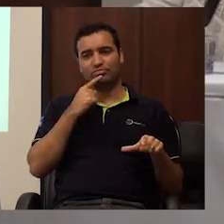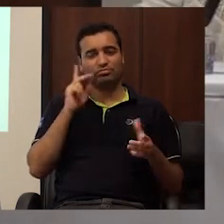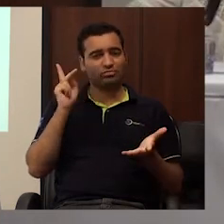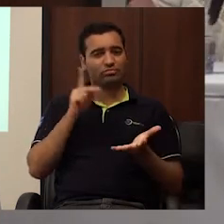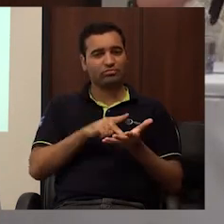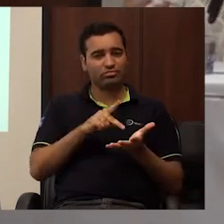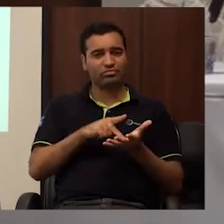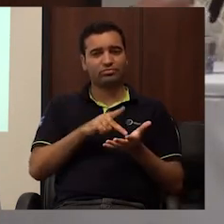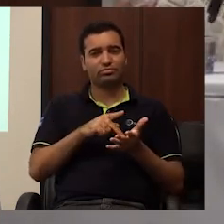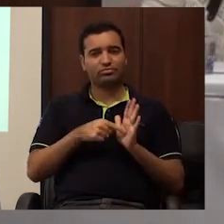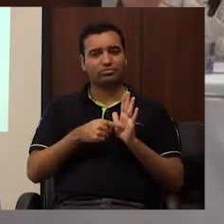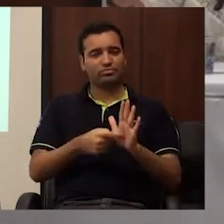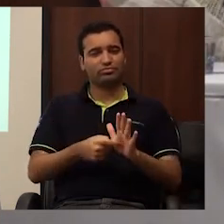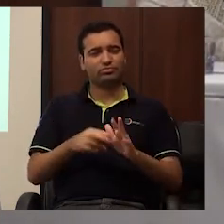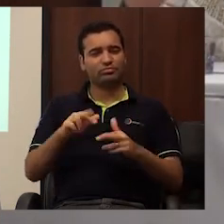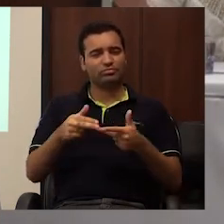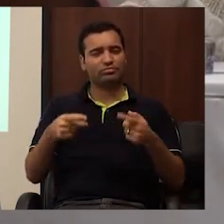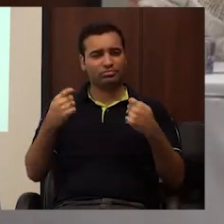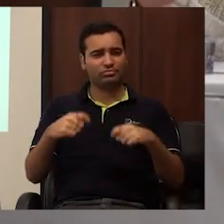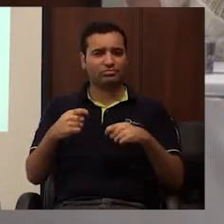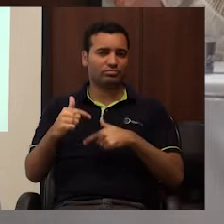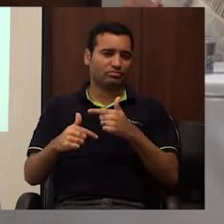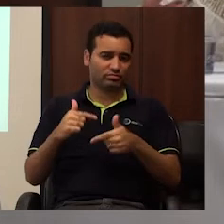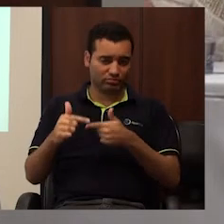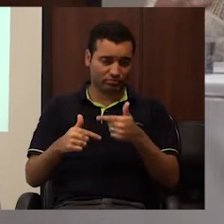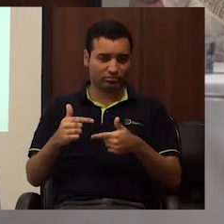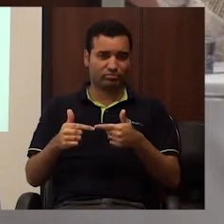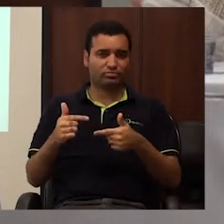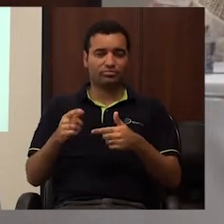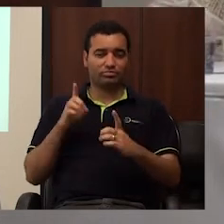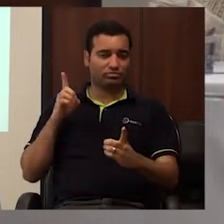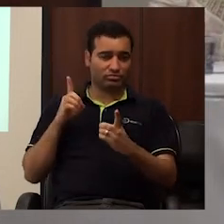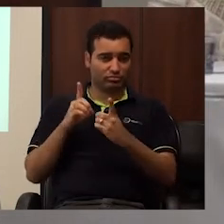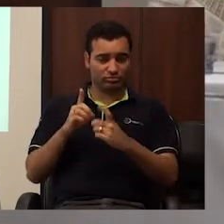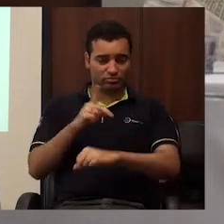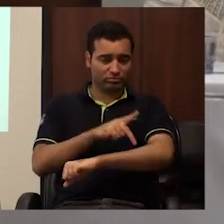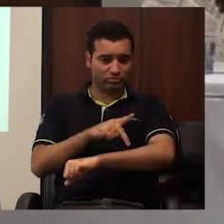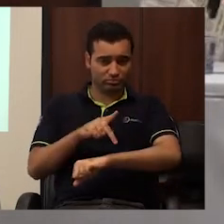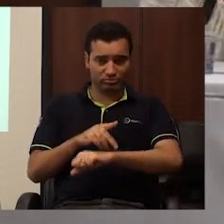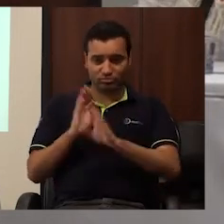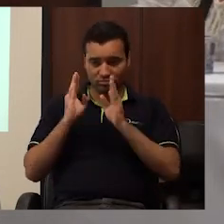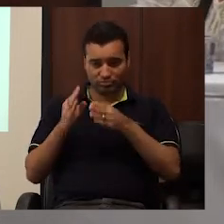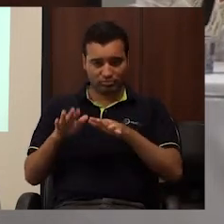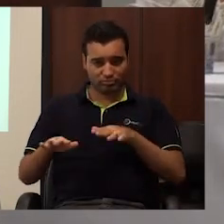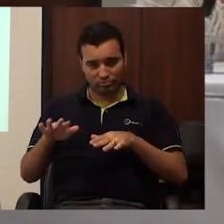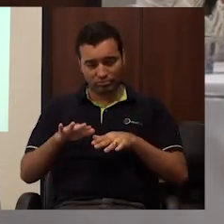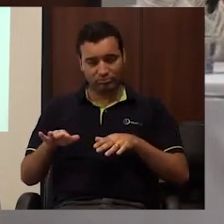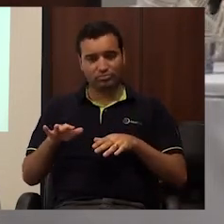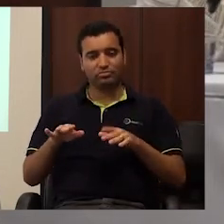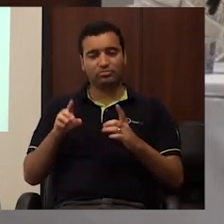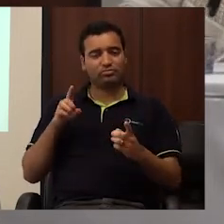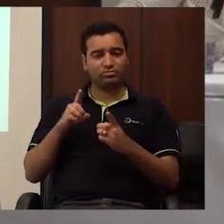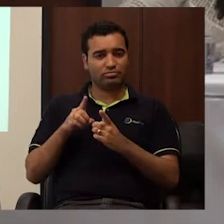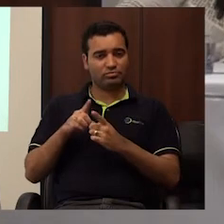realmente conferidas as condições necessárias para o trabalho de um atendimento pedagógico especializado, um